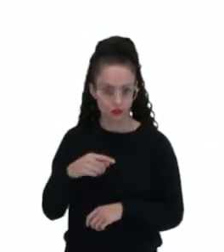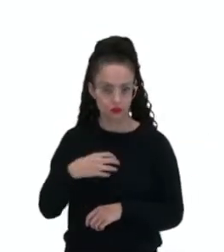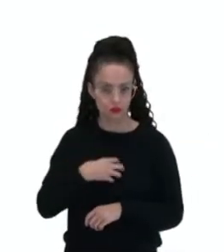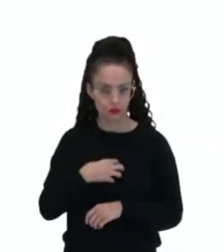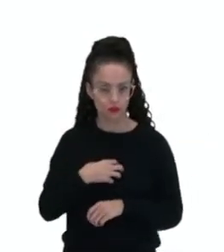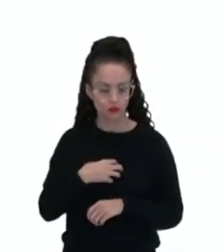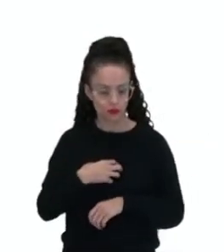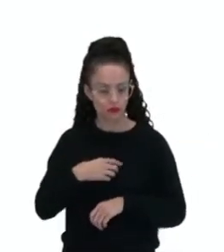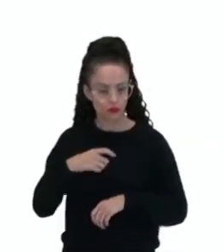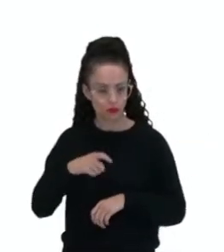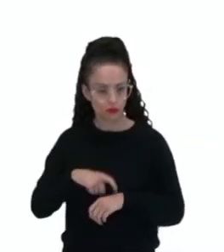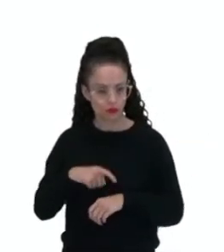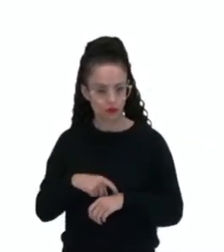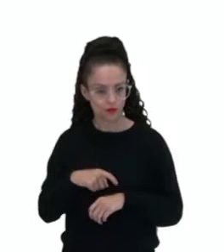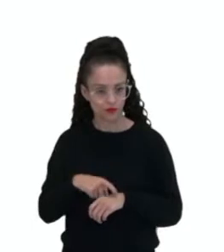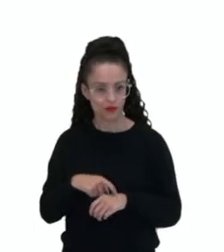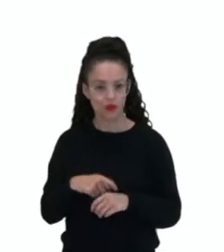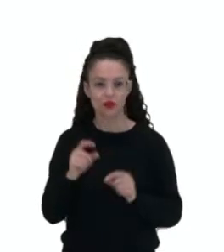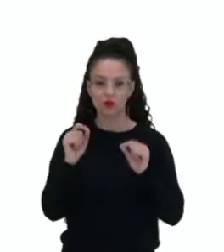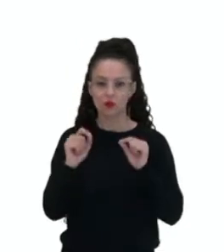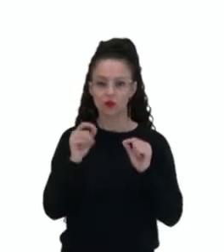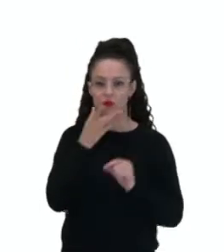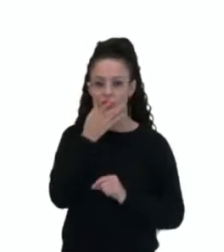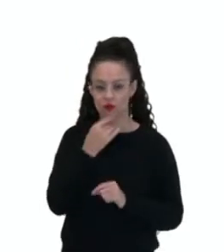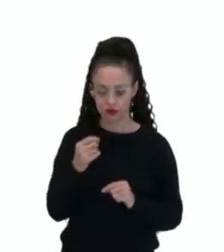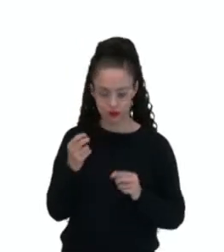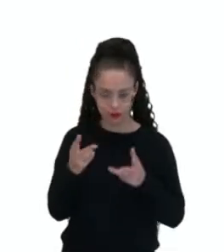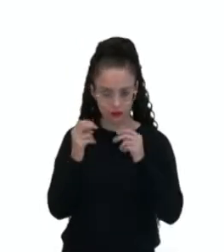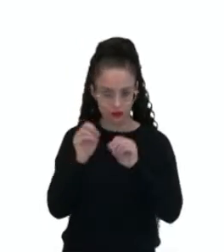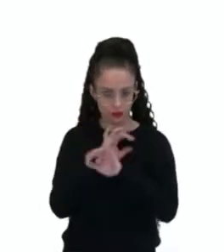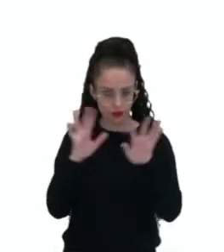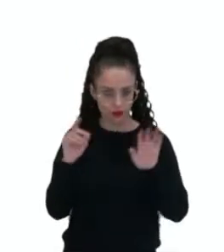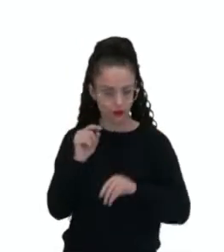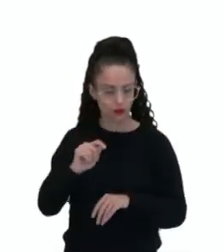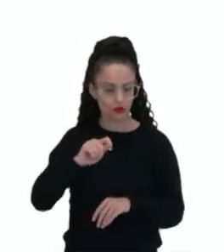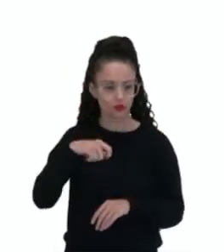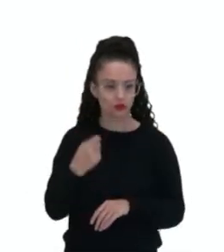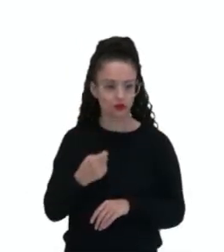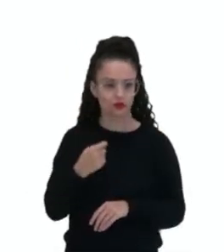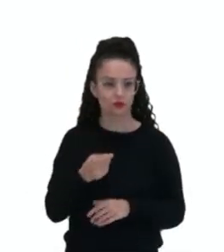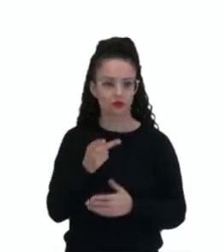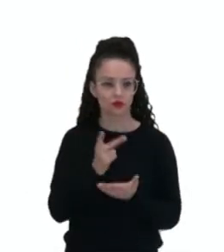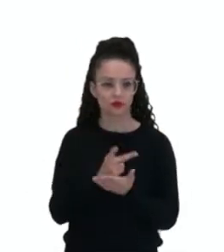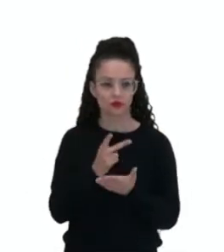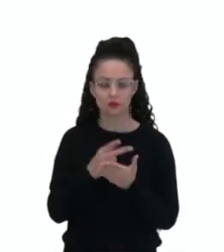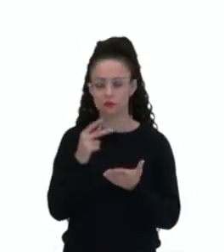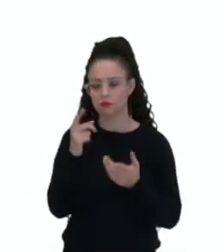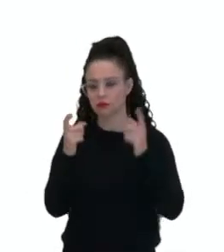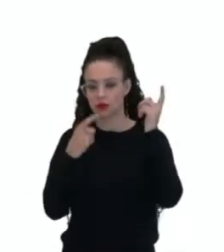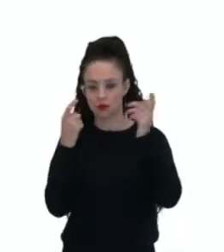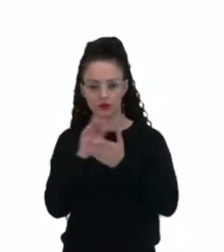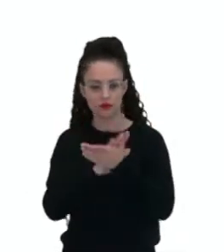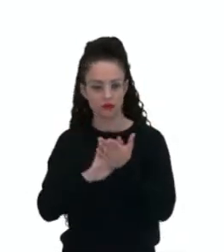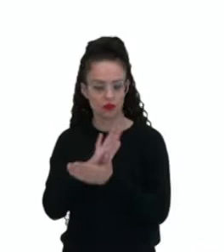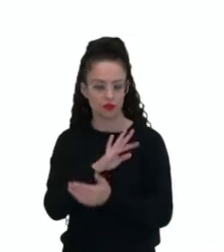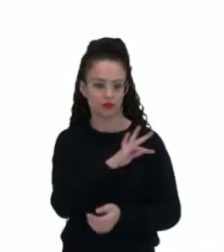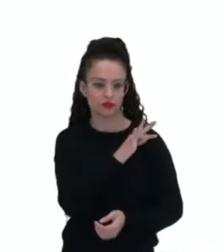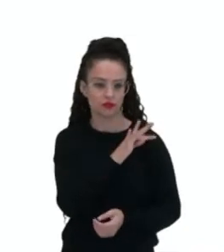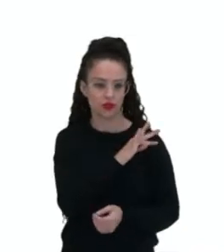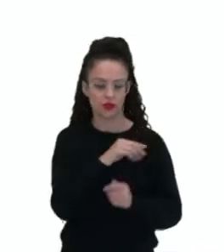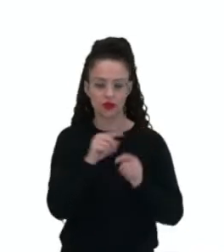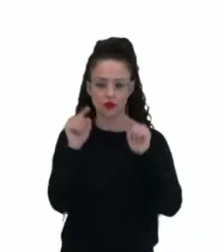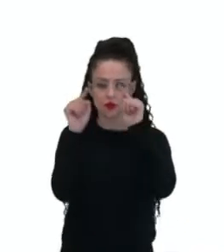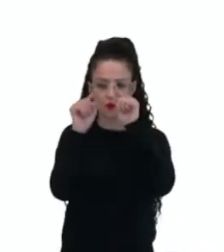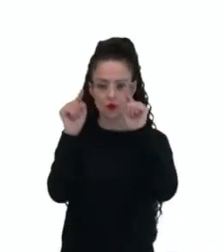momento. Então, né, através do rosto a gente pode ter bem claro essa questão de sem preocupação com técnicas, né? O contorno